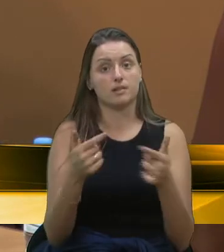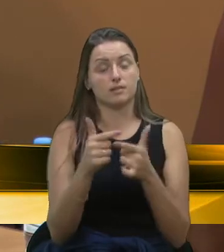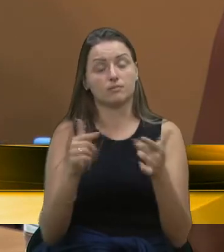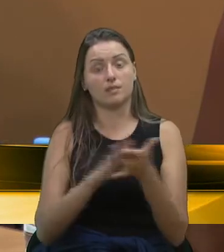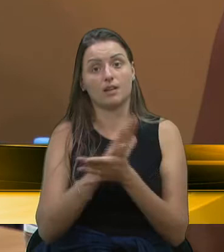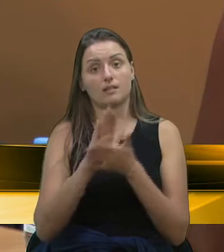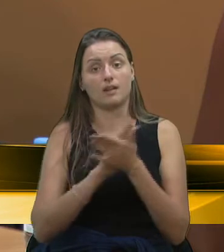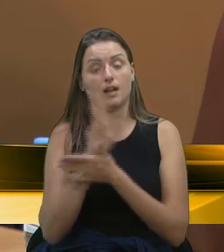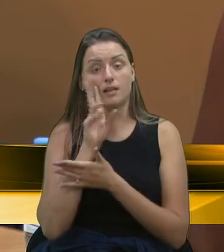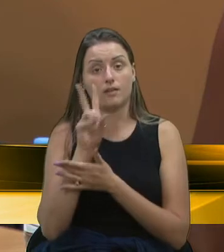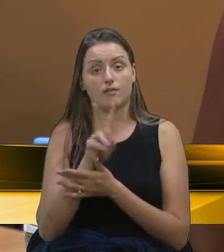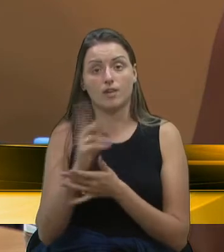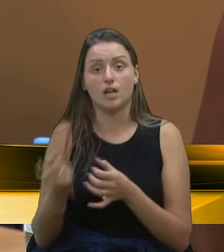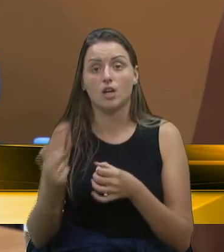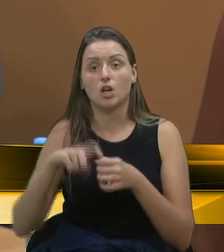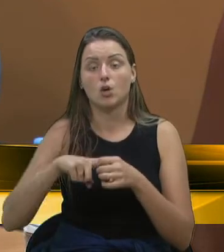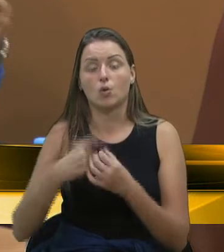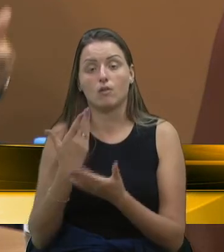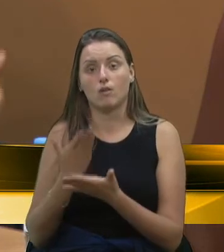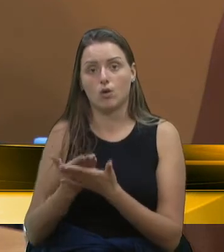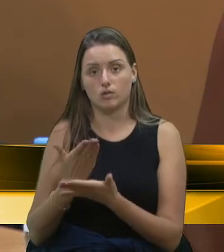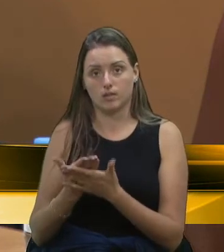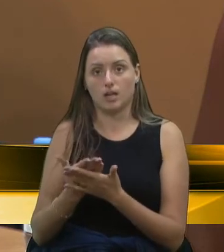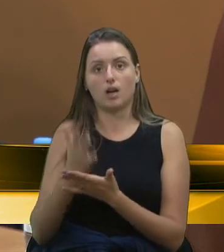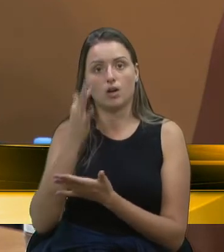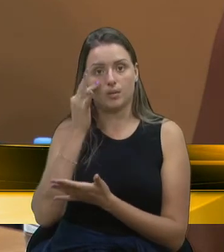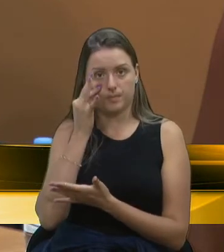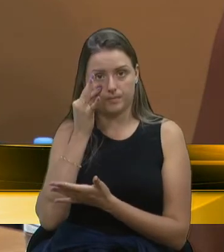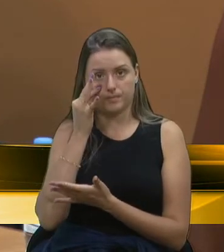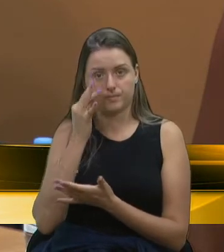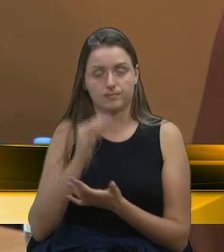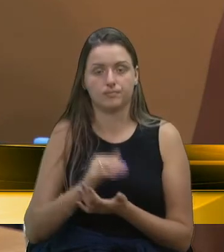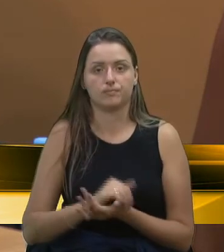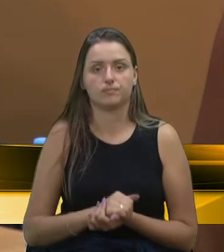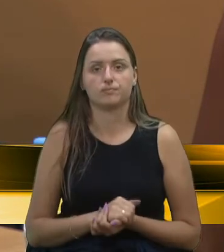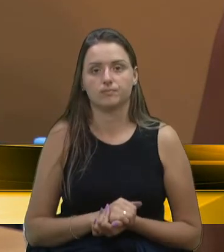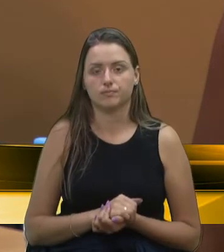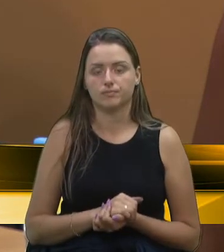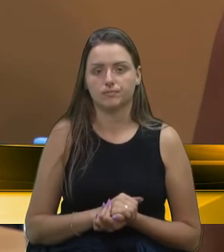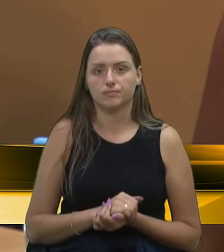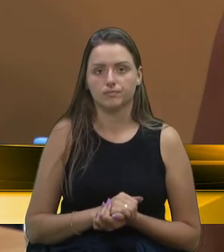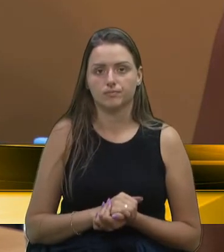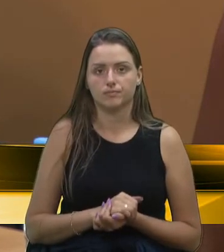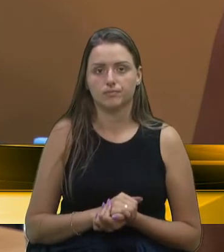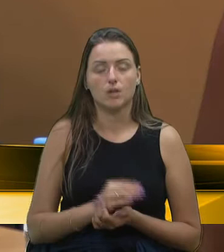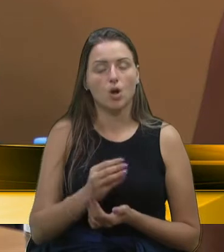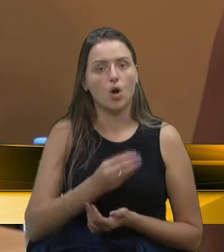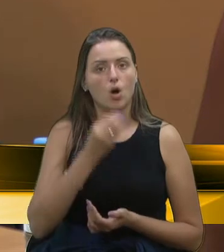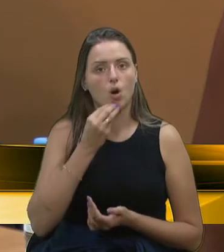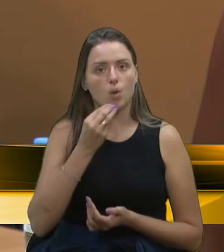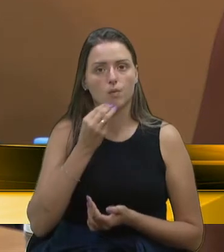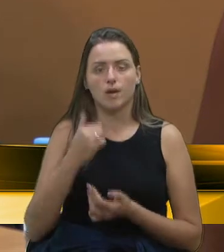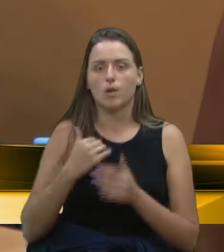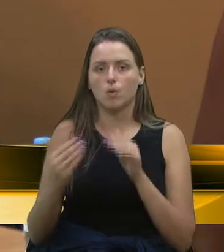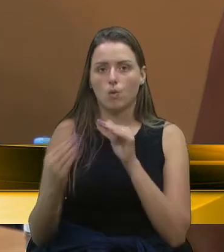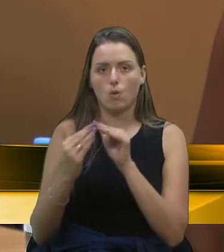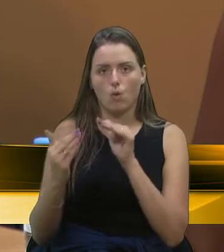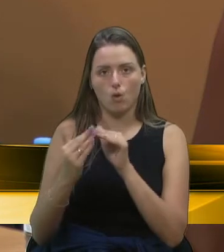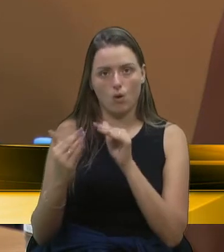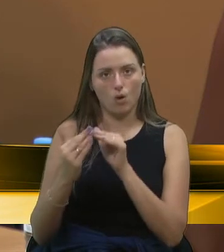com a volta às aulas presenciais. Claro, eu concordo, estamos num